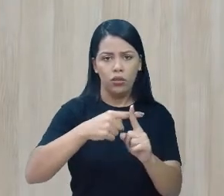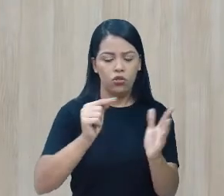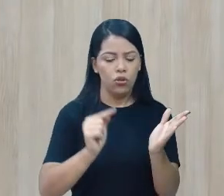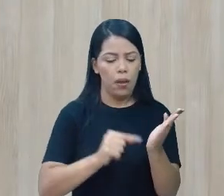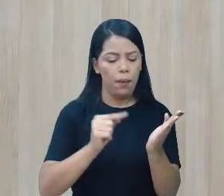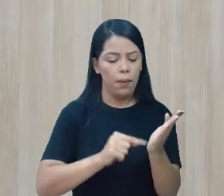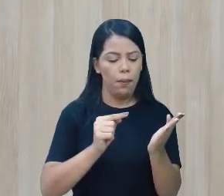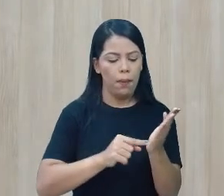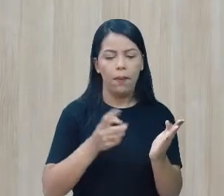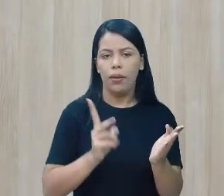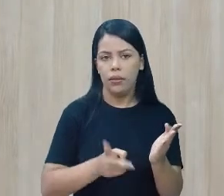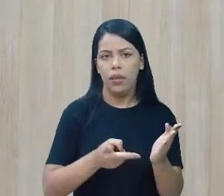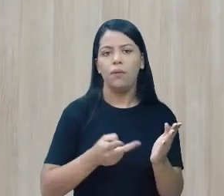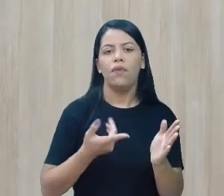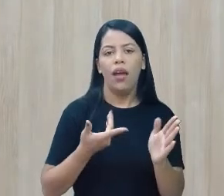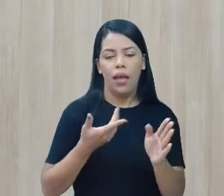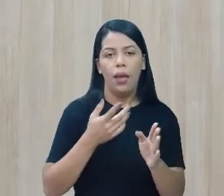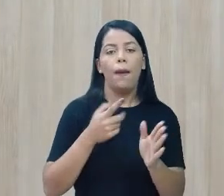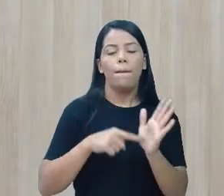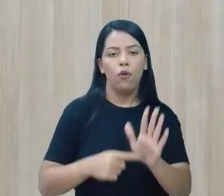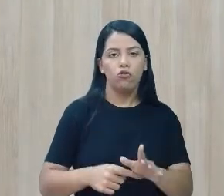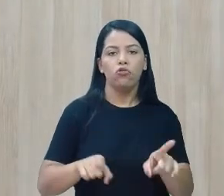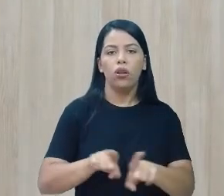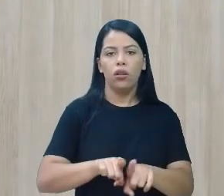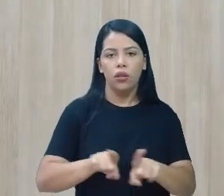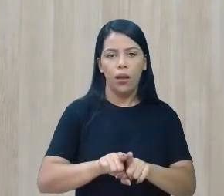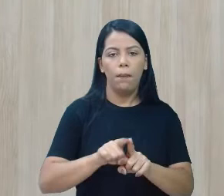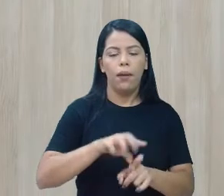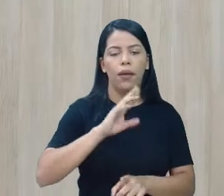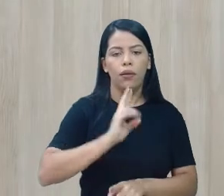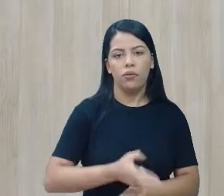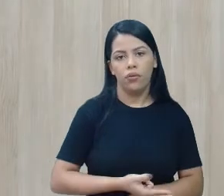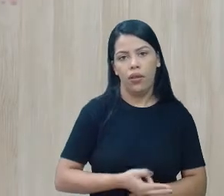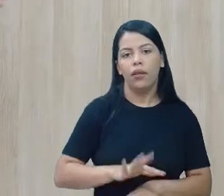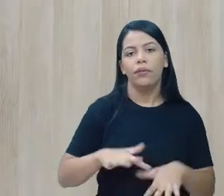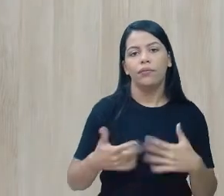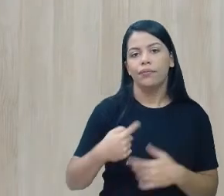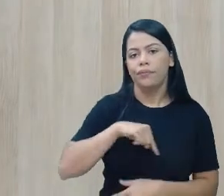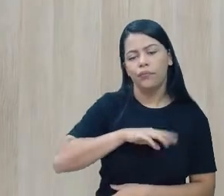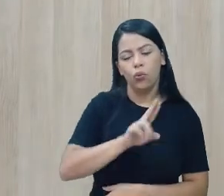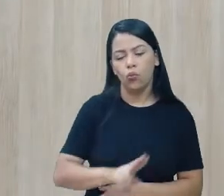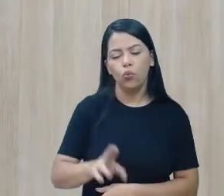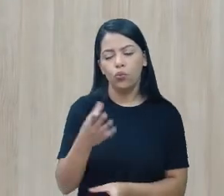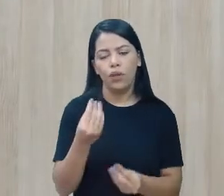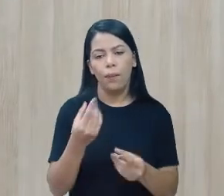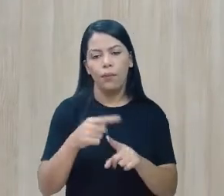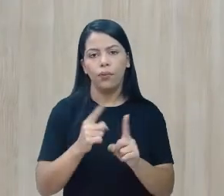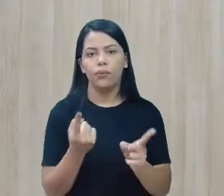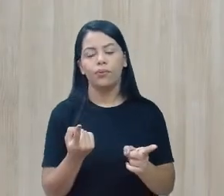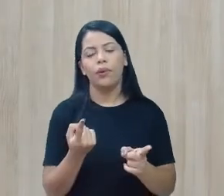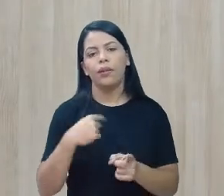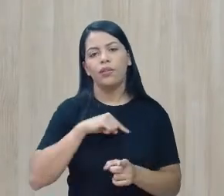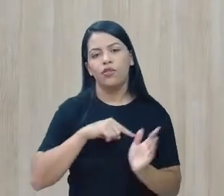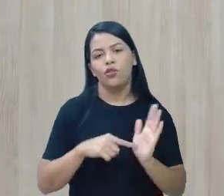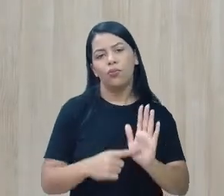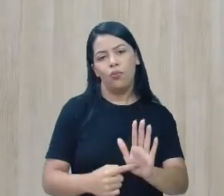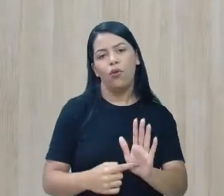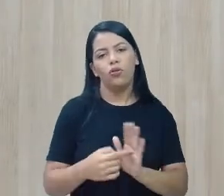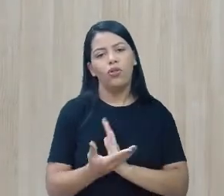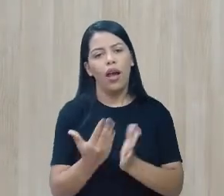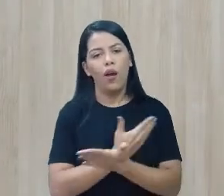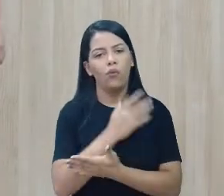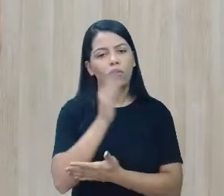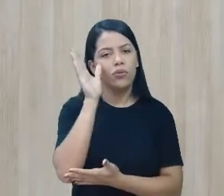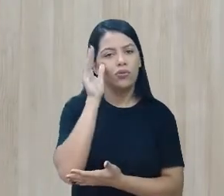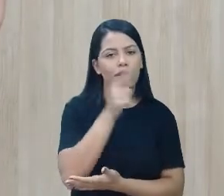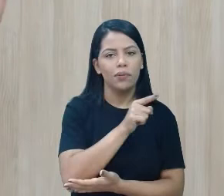perceber essas curiosidades do nosso dia a dia, né? A gente, na verdade, não utiliza essas funções constantemente, mas a gente traz aqui algumas curiosidades